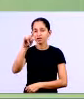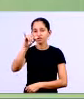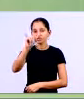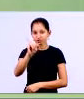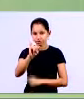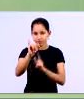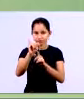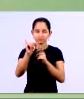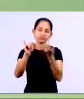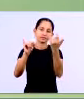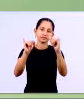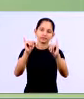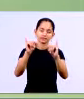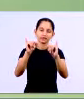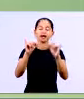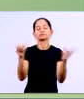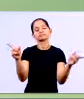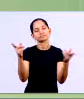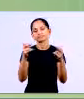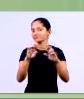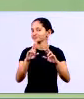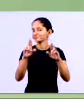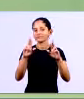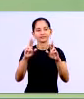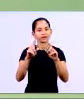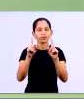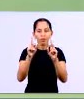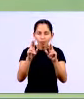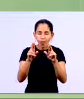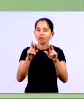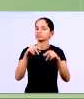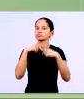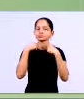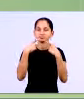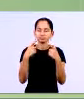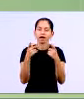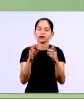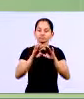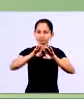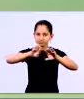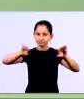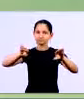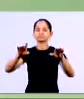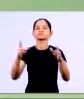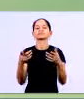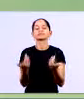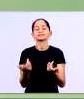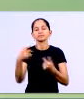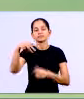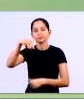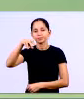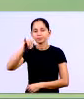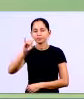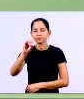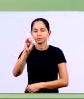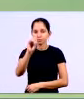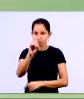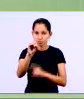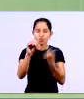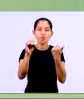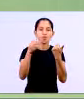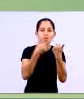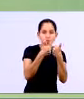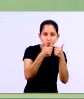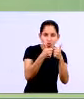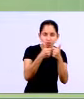inflamatório começou com I. Vogais iguais separadas por hífen. Micro terminou com O, ônibus começou